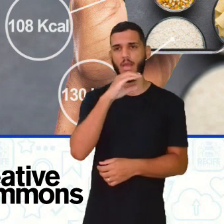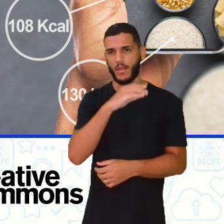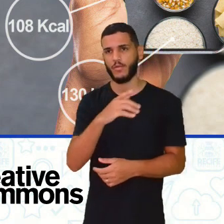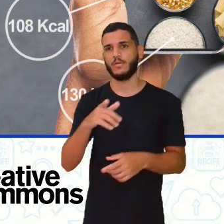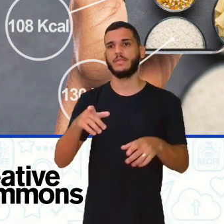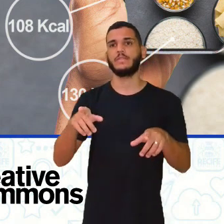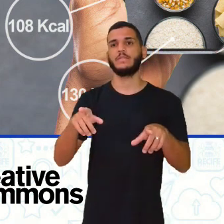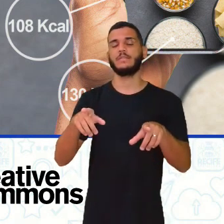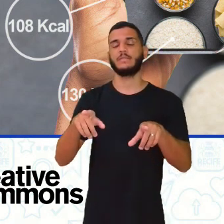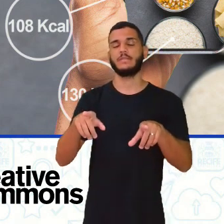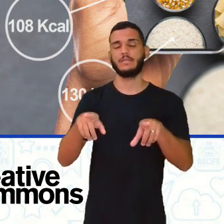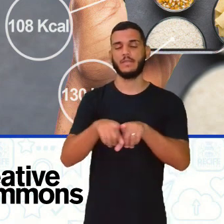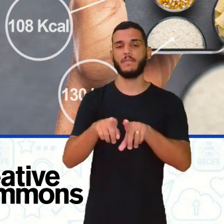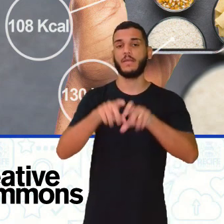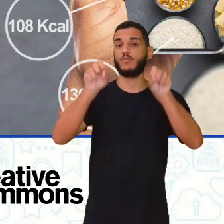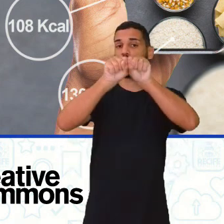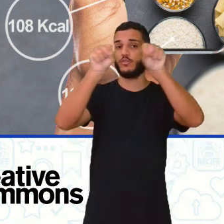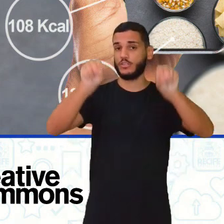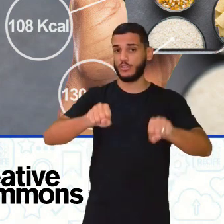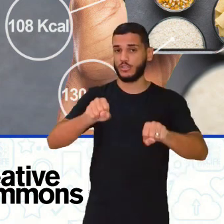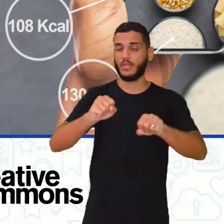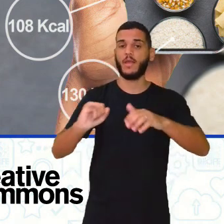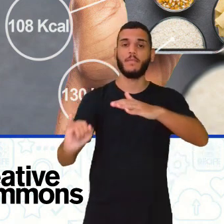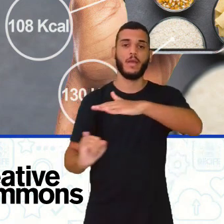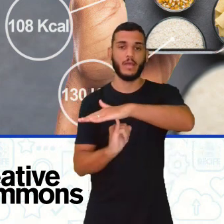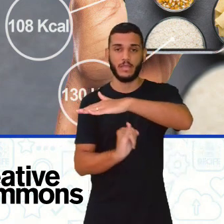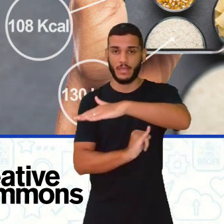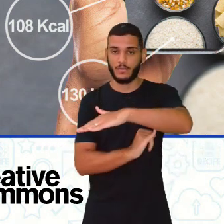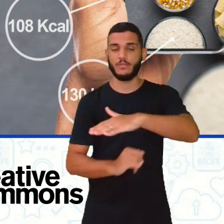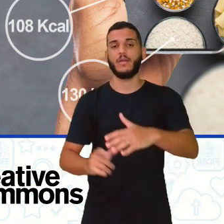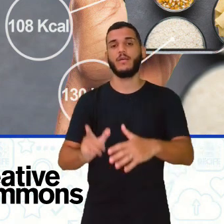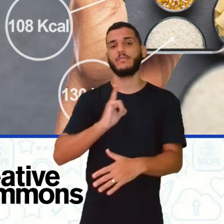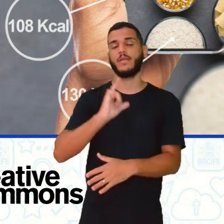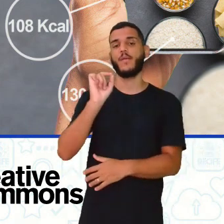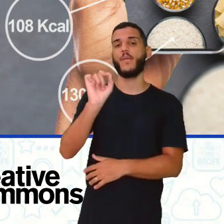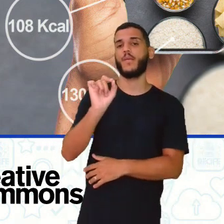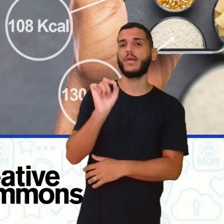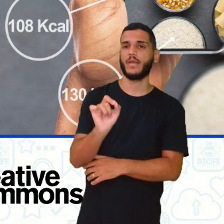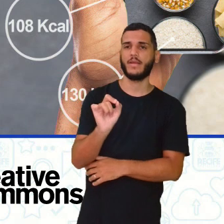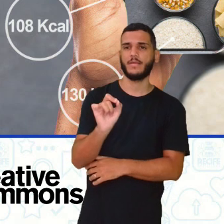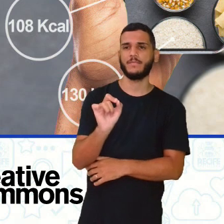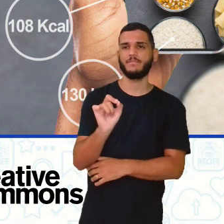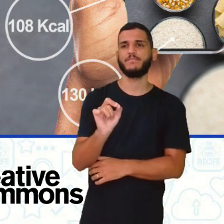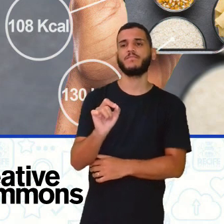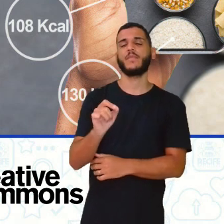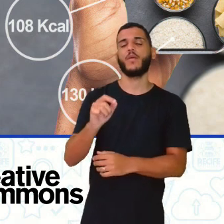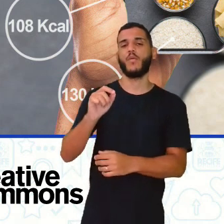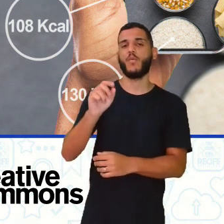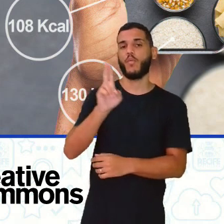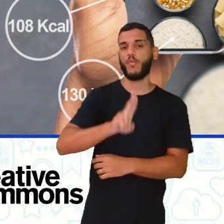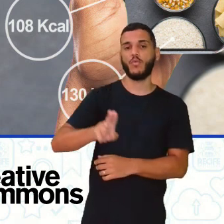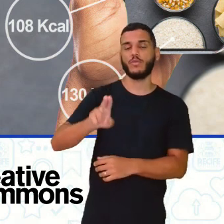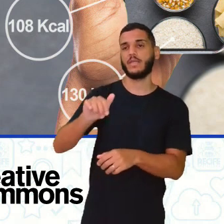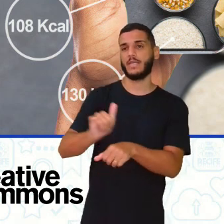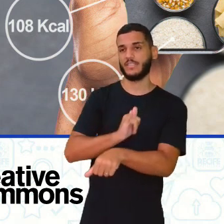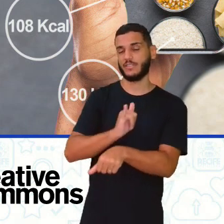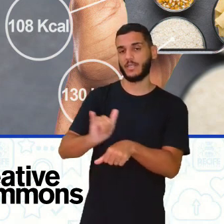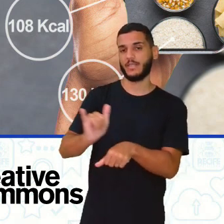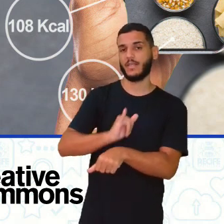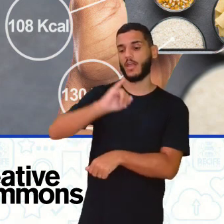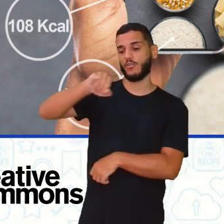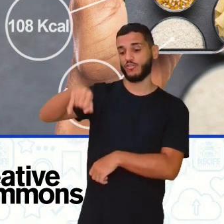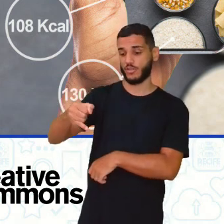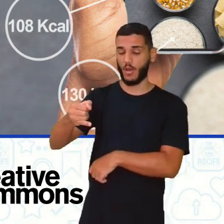sistema internacional, né, a unidade de calor é em joule, representada aí pela letra